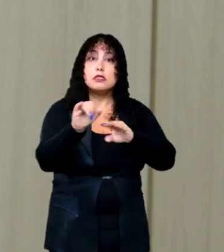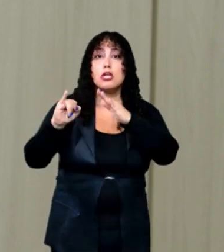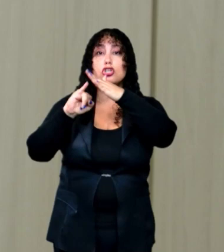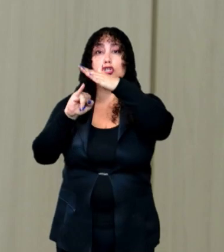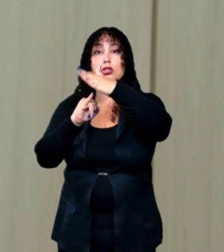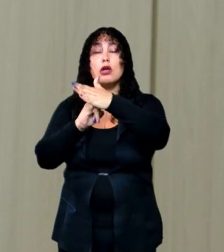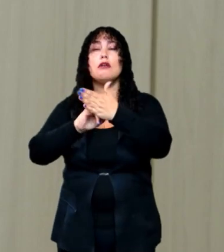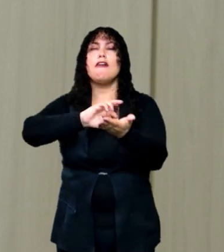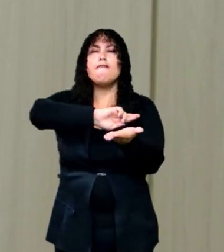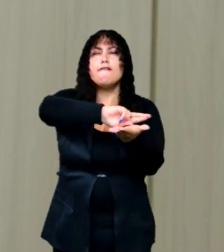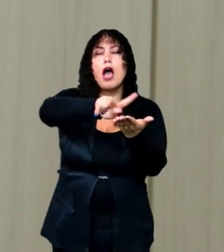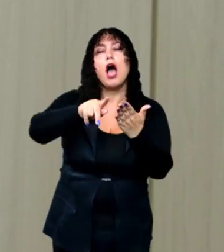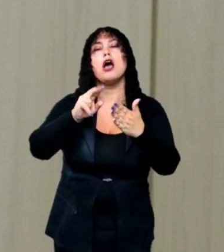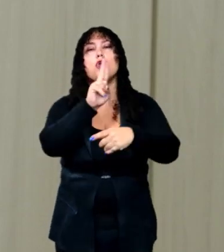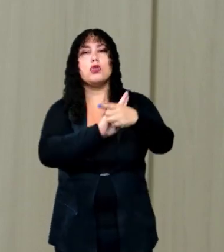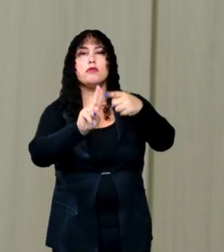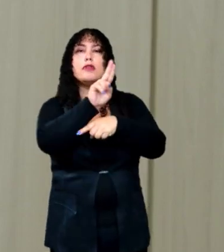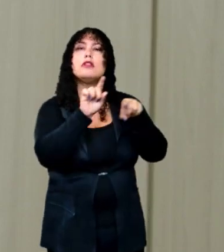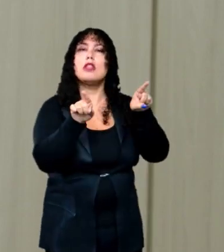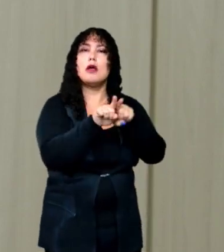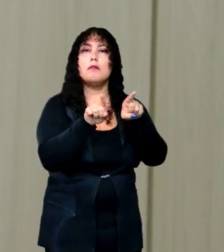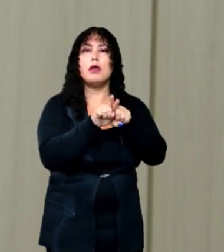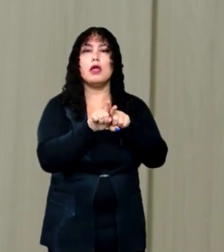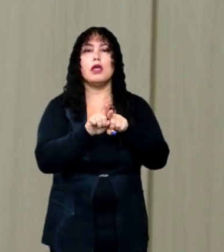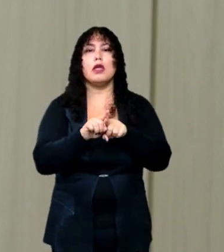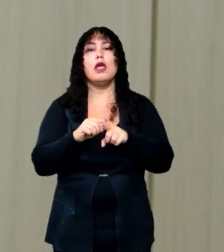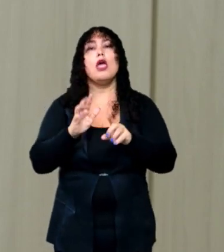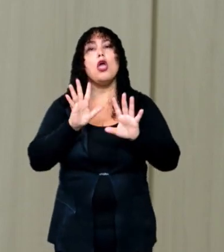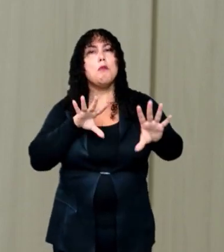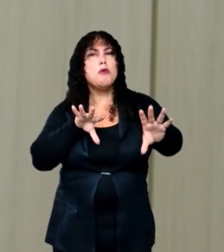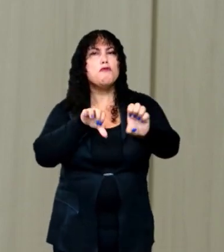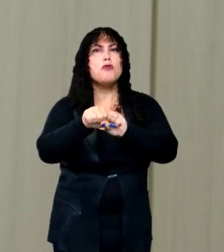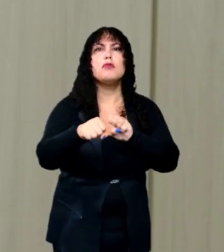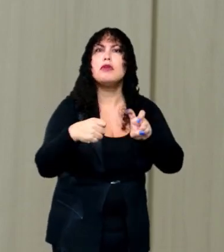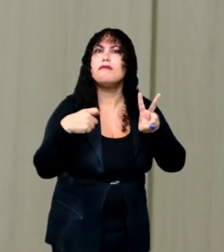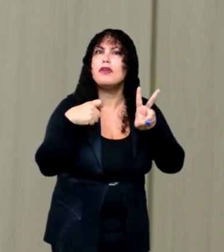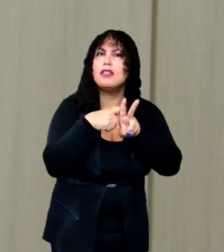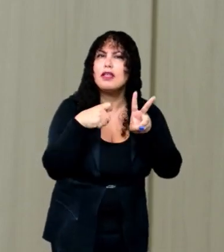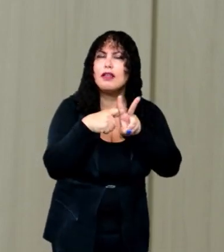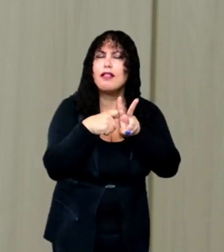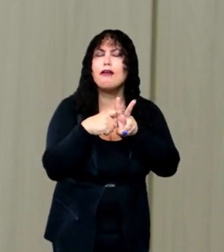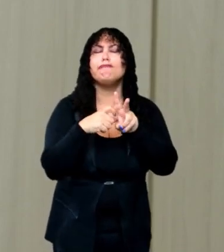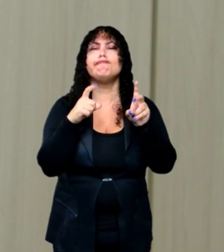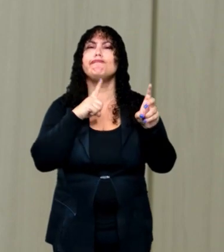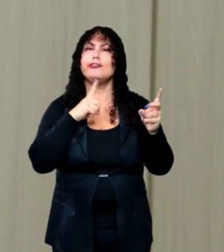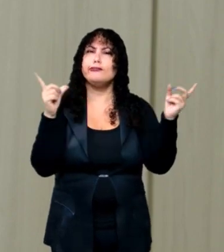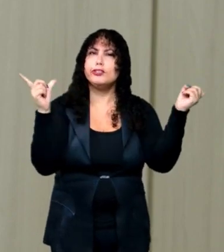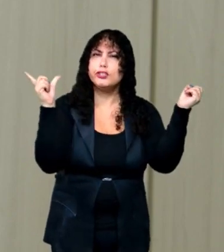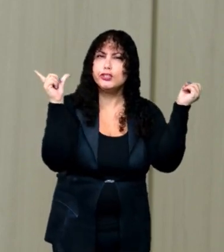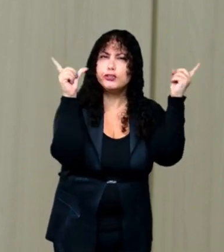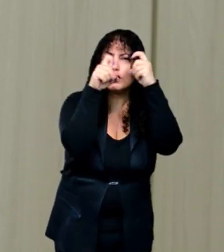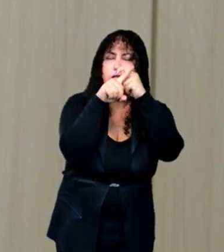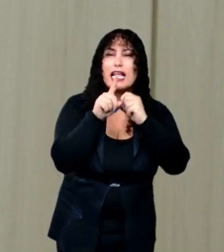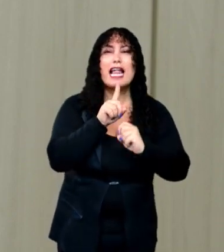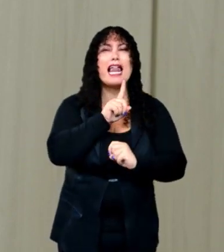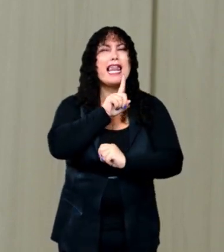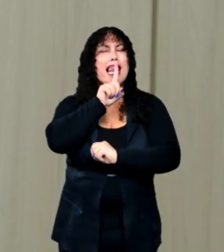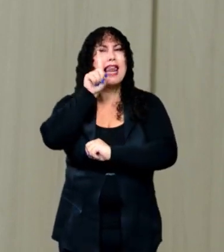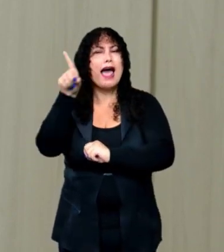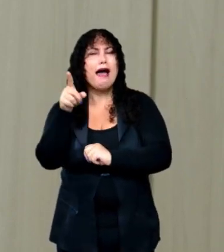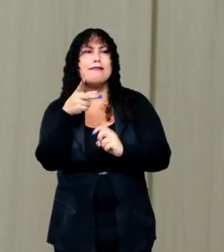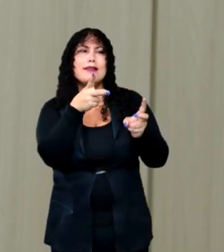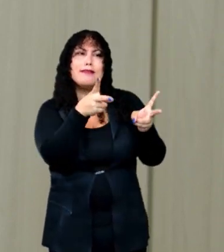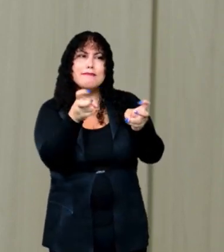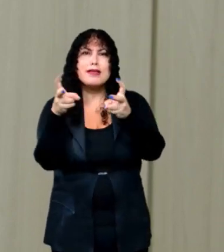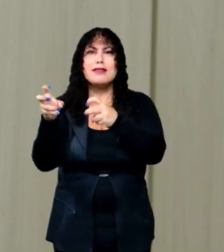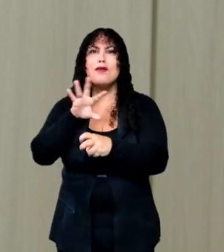nas universidades, né? Eu formei em veterinária, eu tive muita dificuldade. Muita mesmo. Porque lá a gente observa